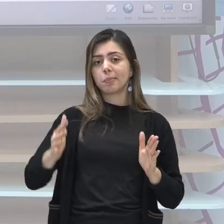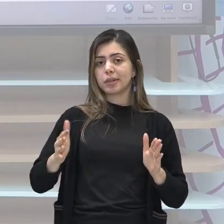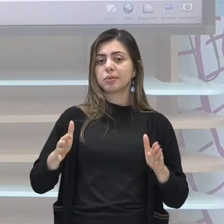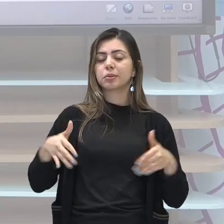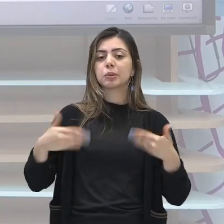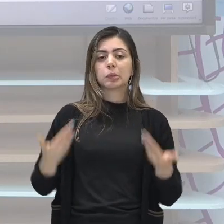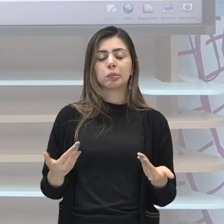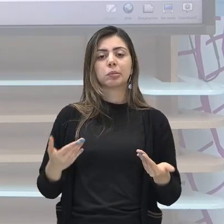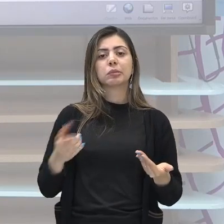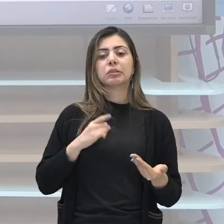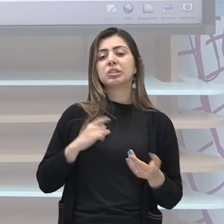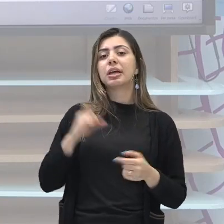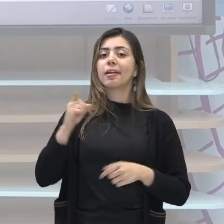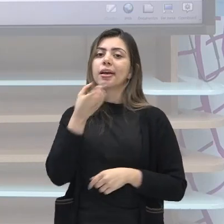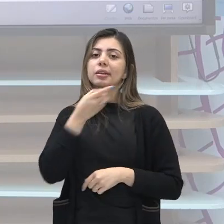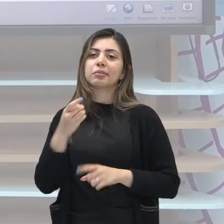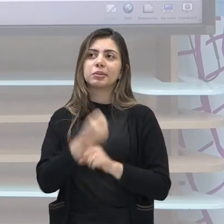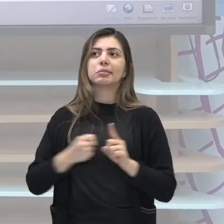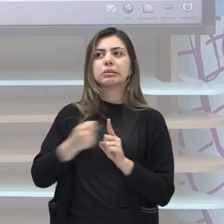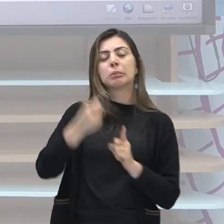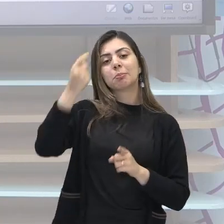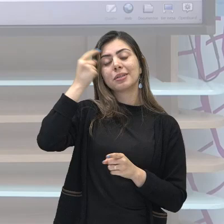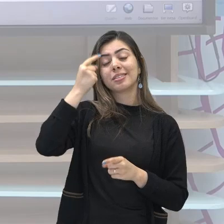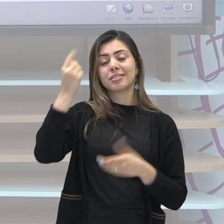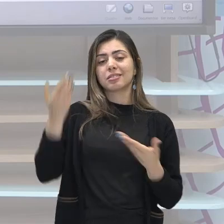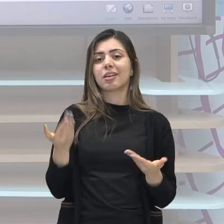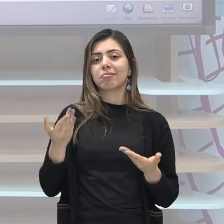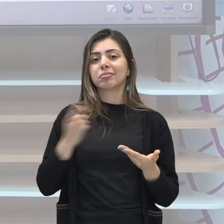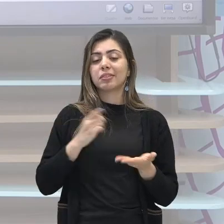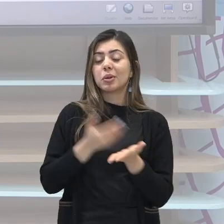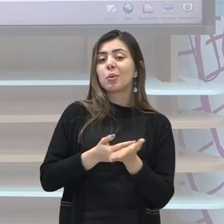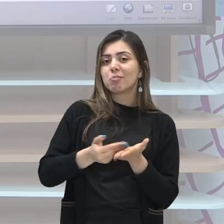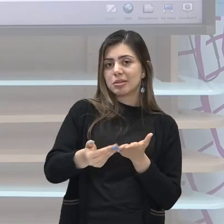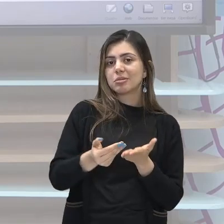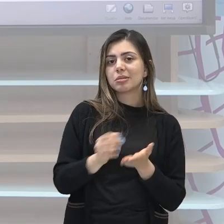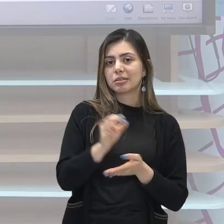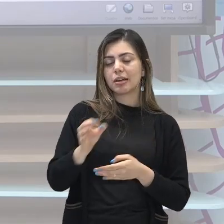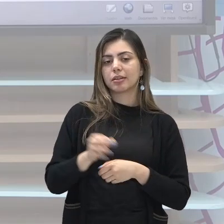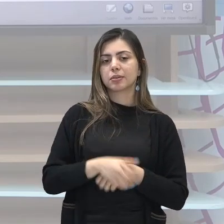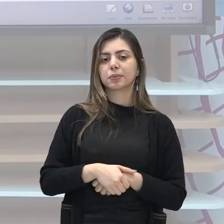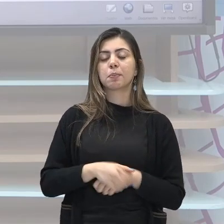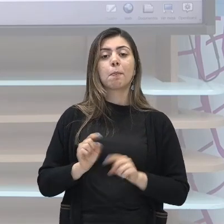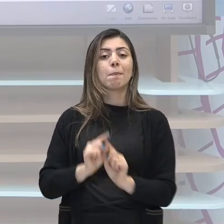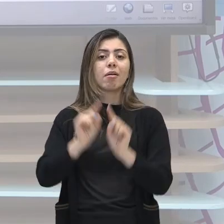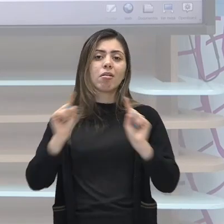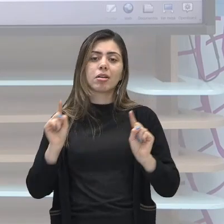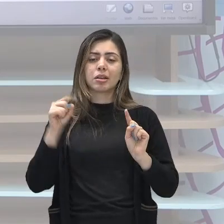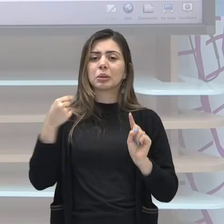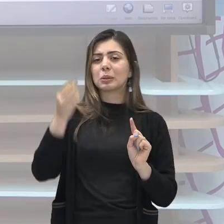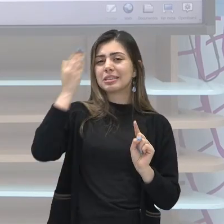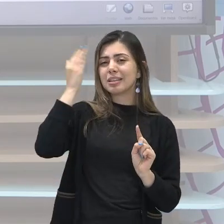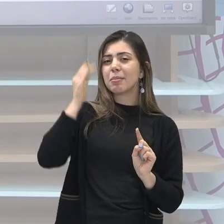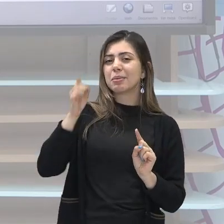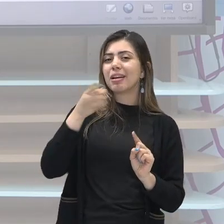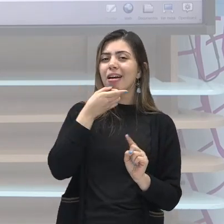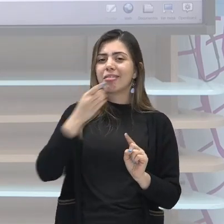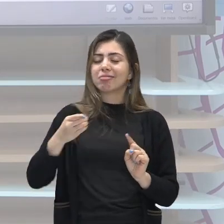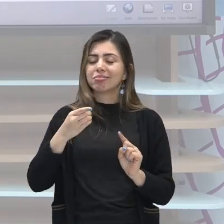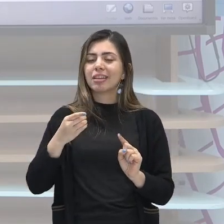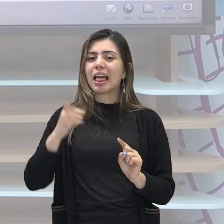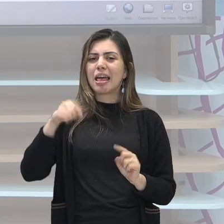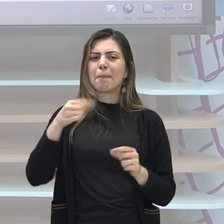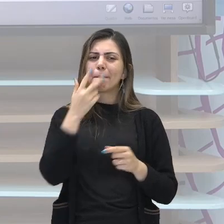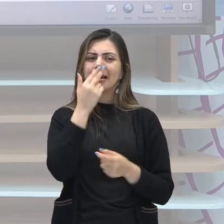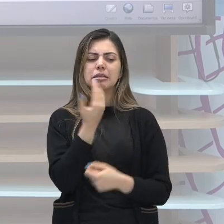esse pensar vai ser implementado, né, mas é um pensar que